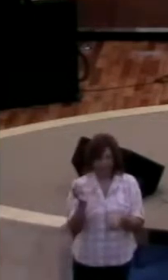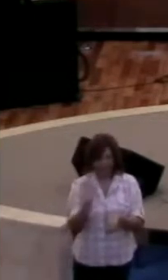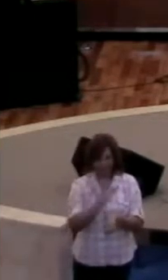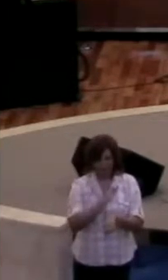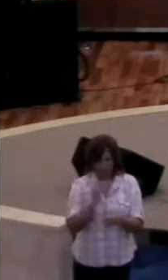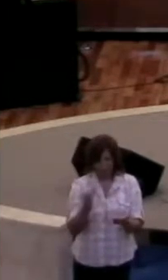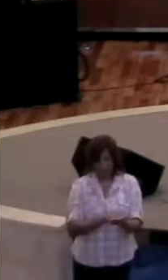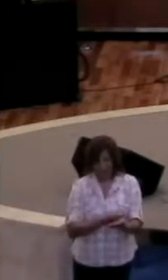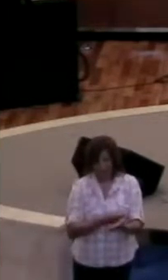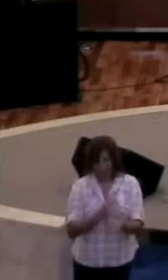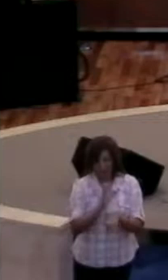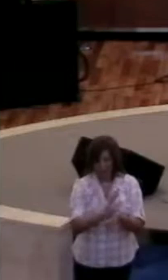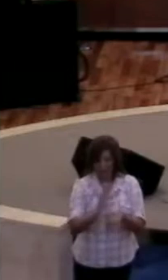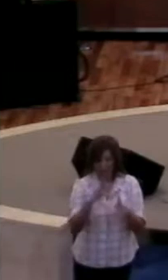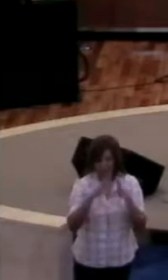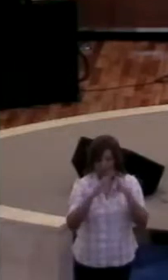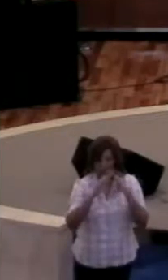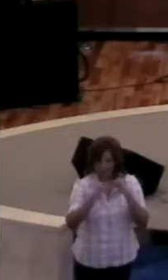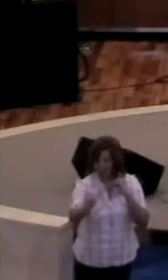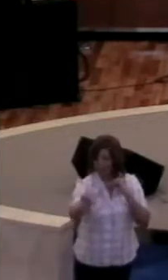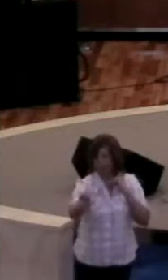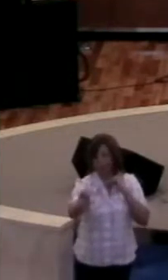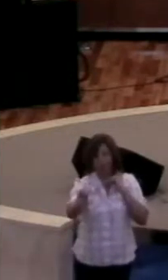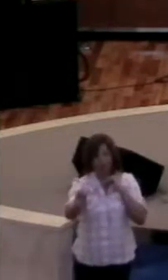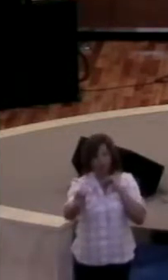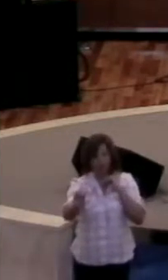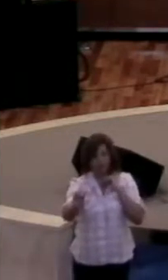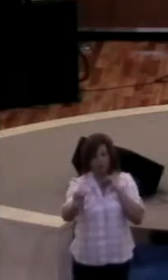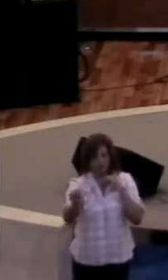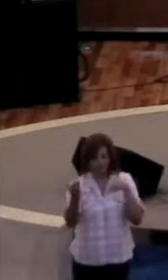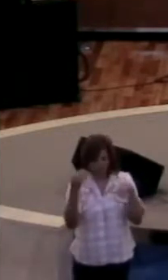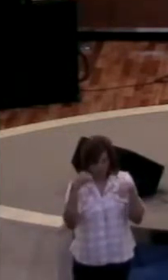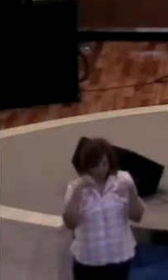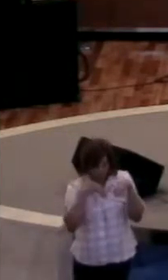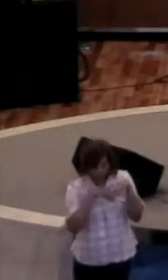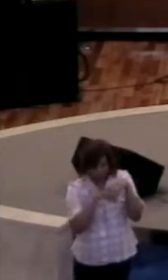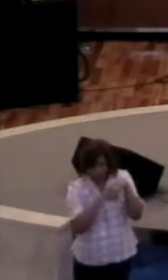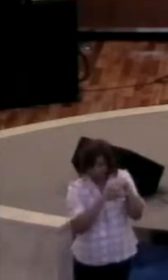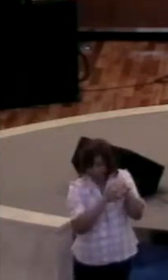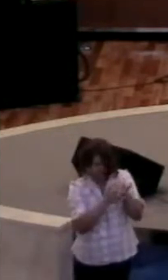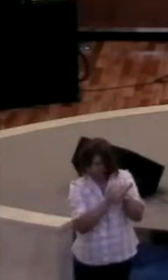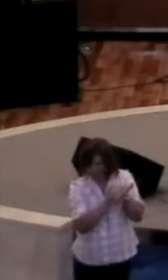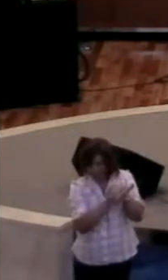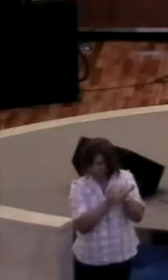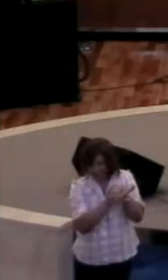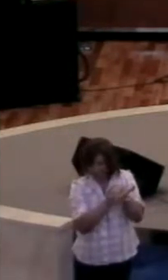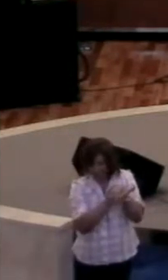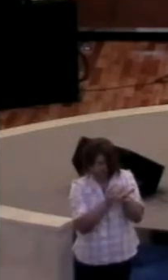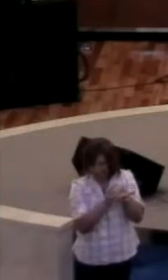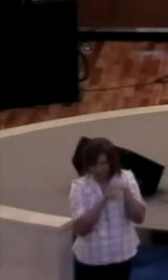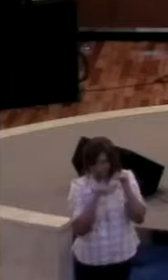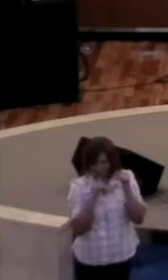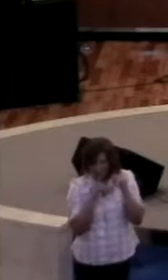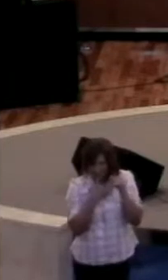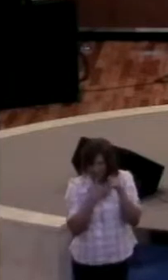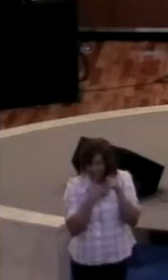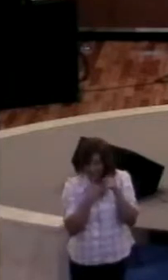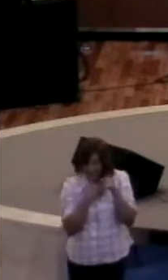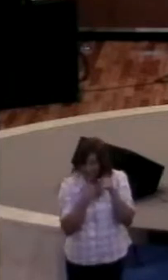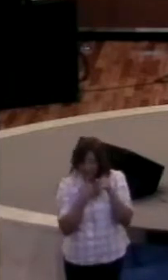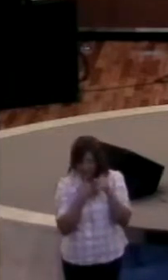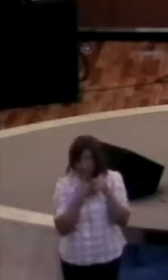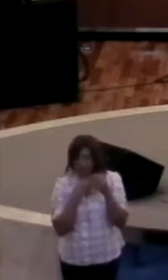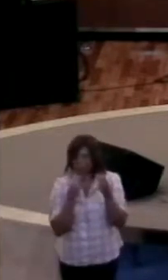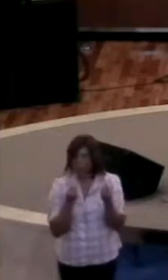Vai embora. E ele fica numa caverna. Fica lá enclausurado numa caverna.